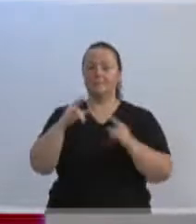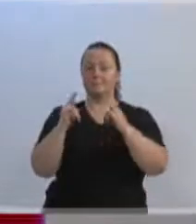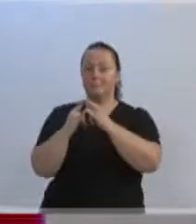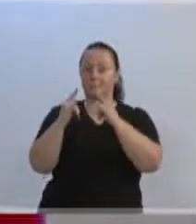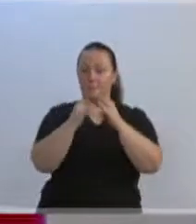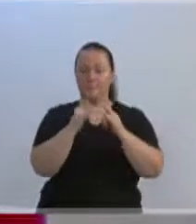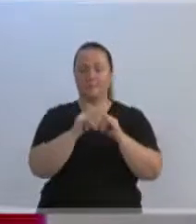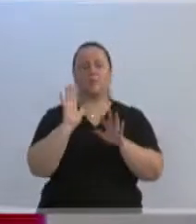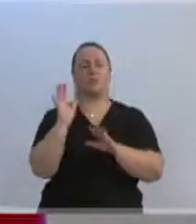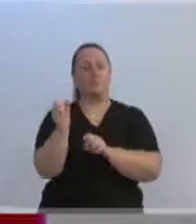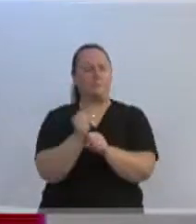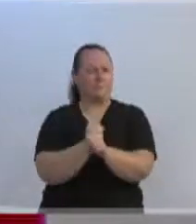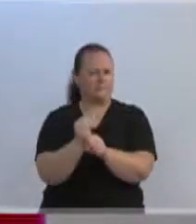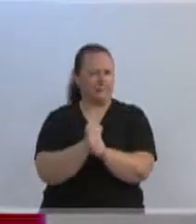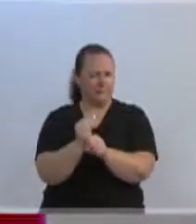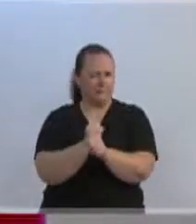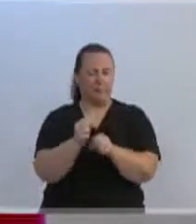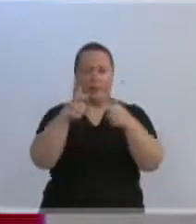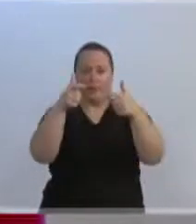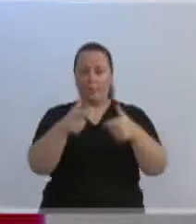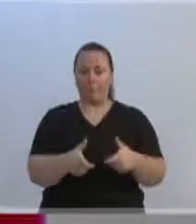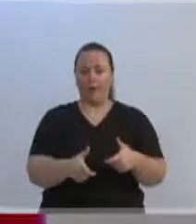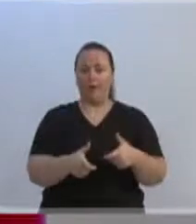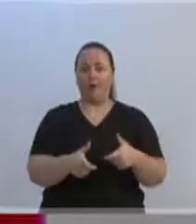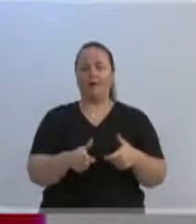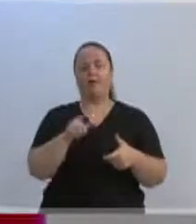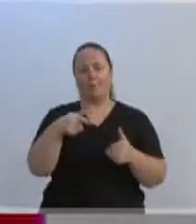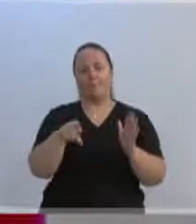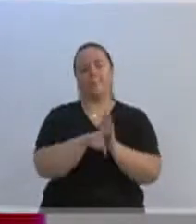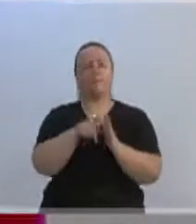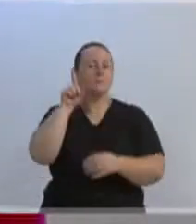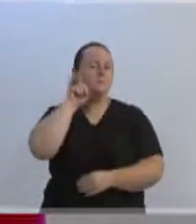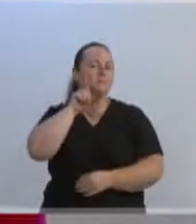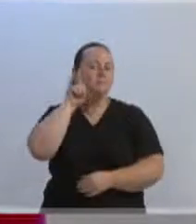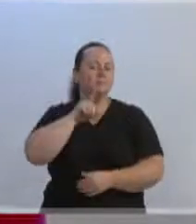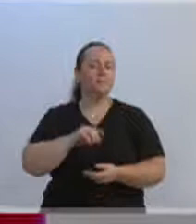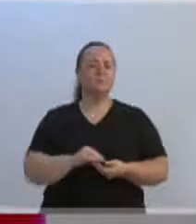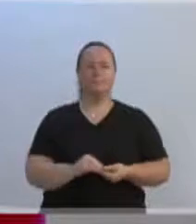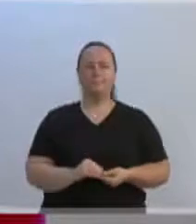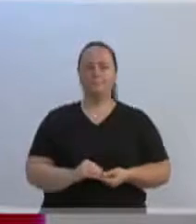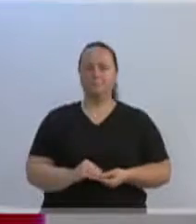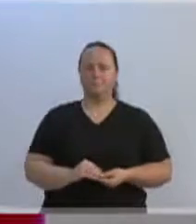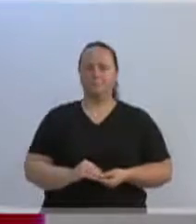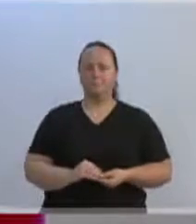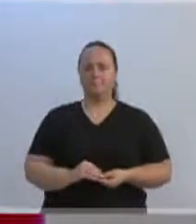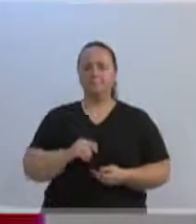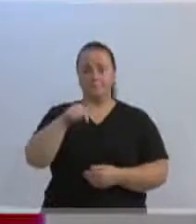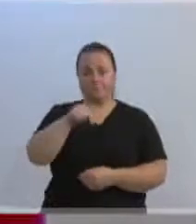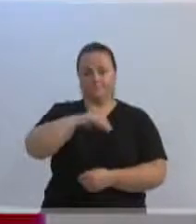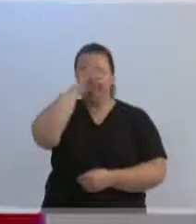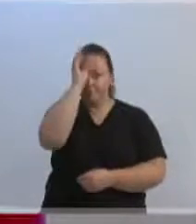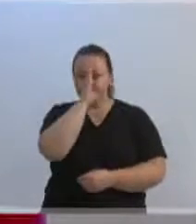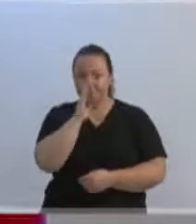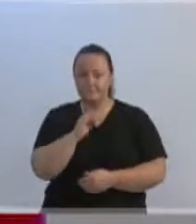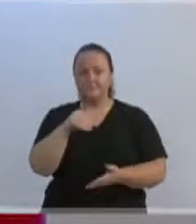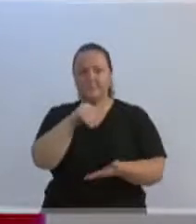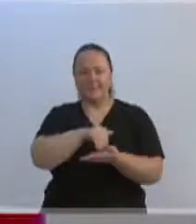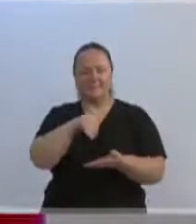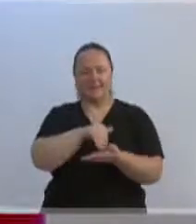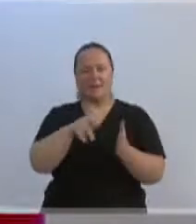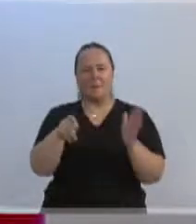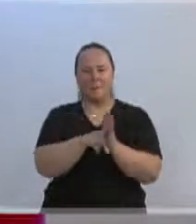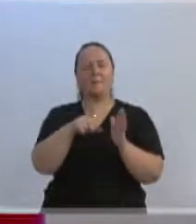em sua sede se encontra nos estados unidos no brasil a secretaria executiva fica no rio de